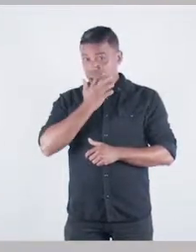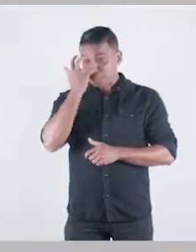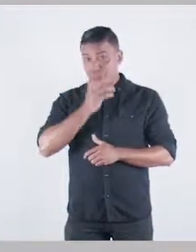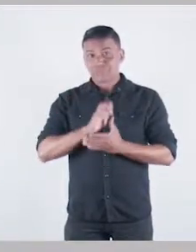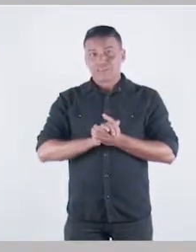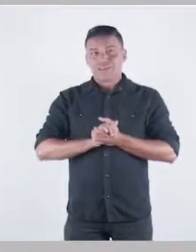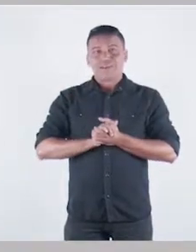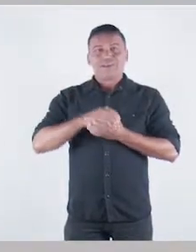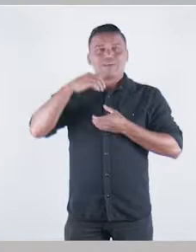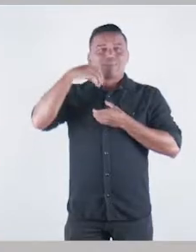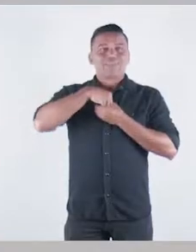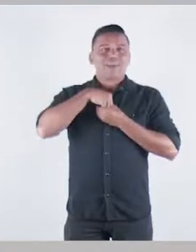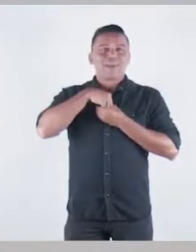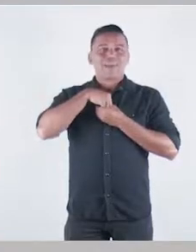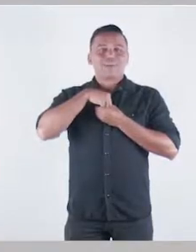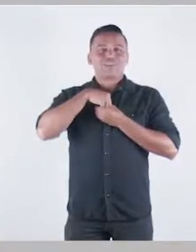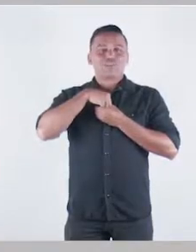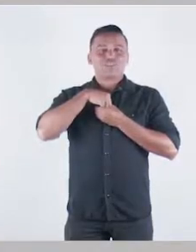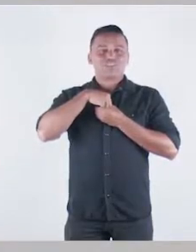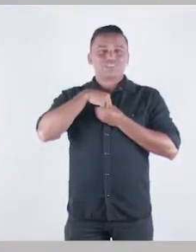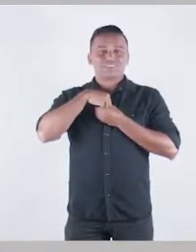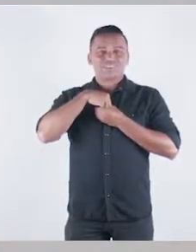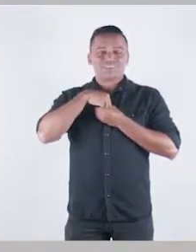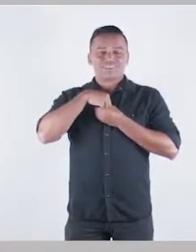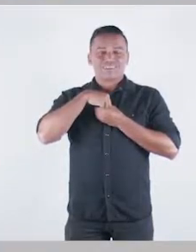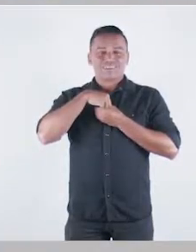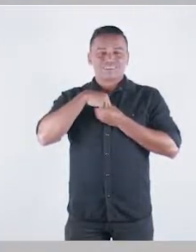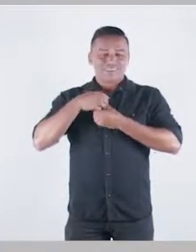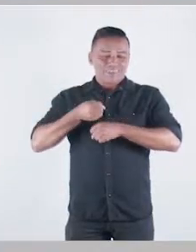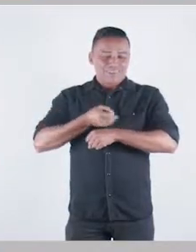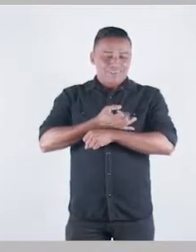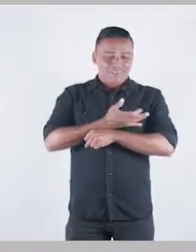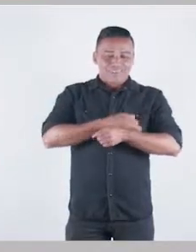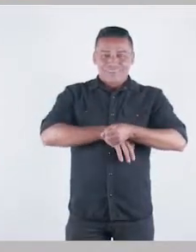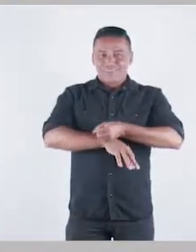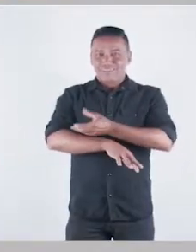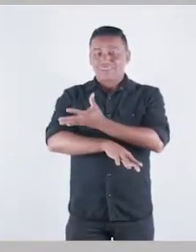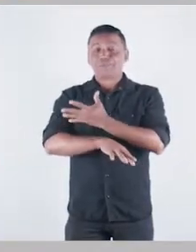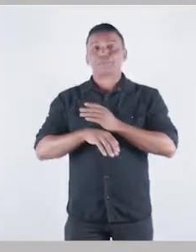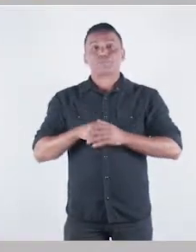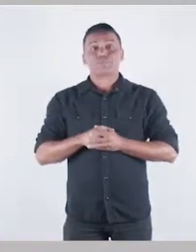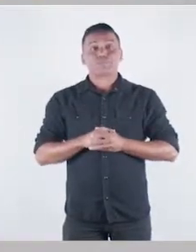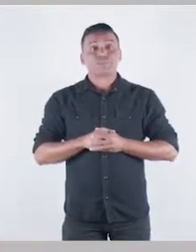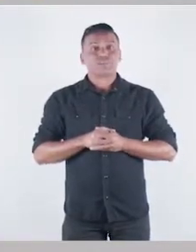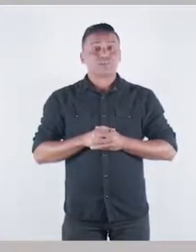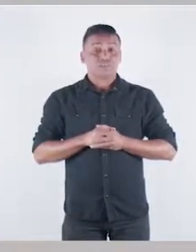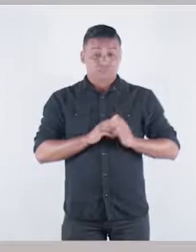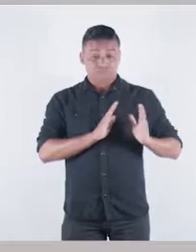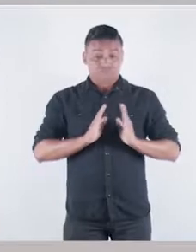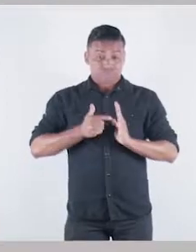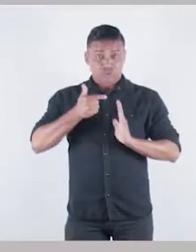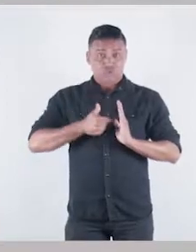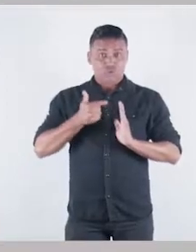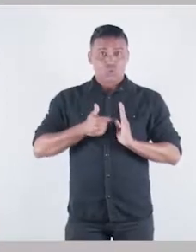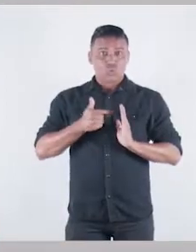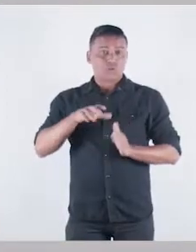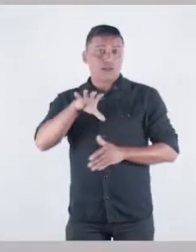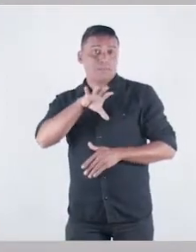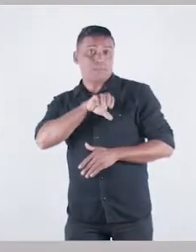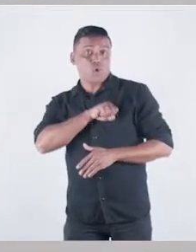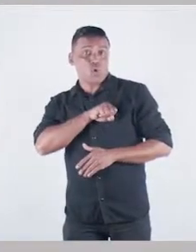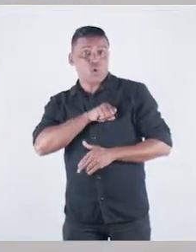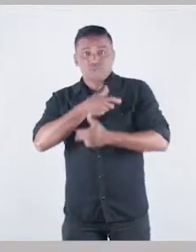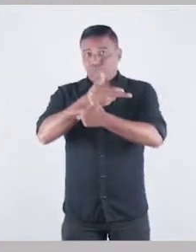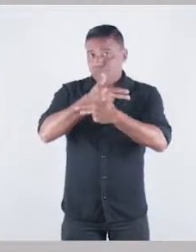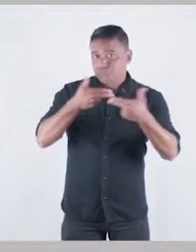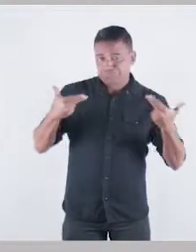dentro dos seus escaninhos. Ainda dentro desse segundo movimento, o amor e essas coisas,